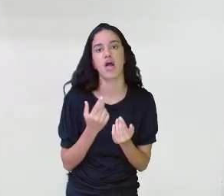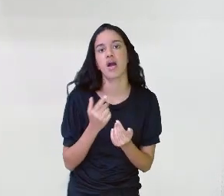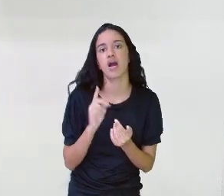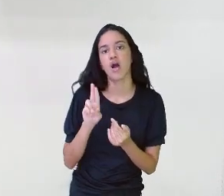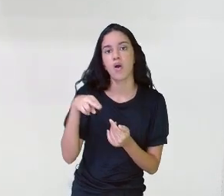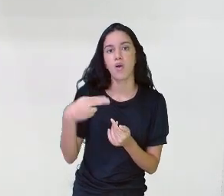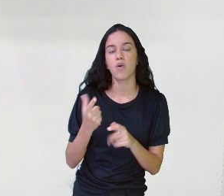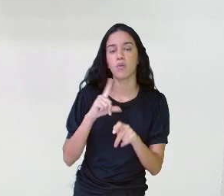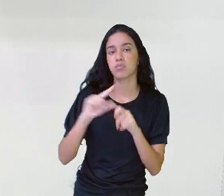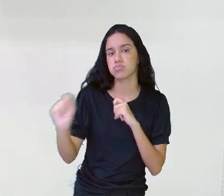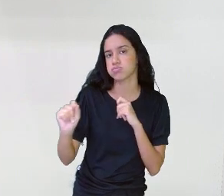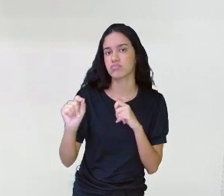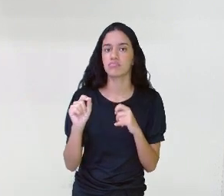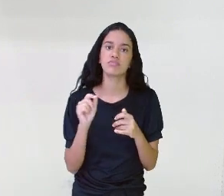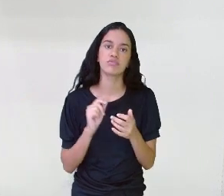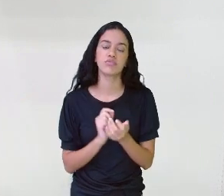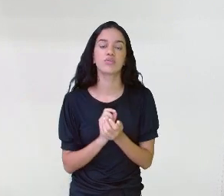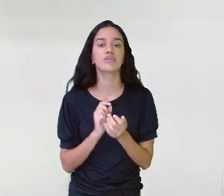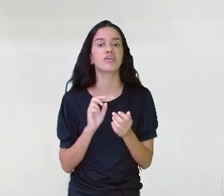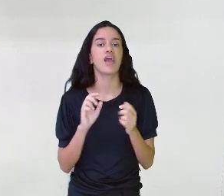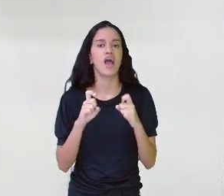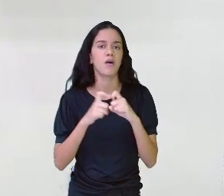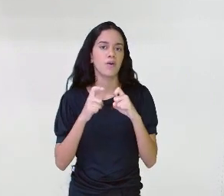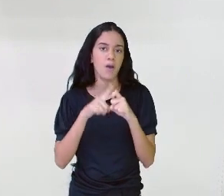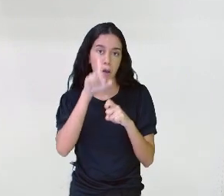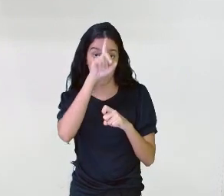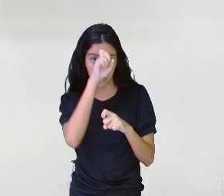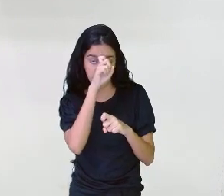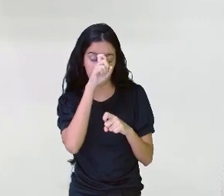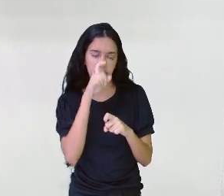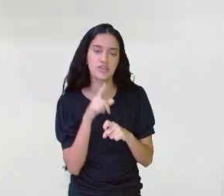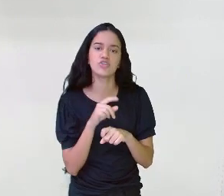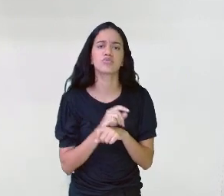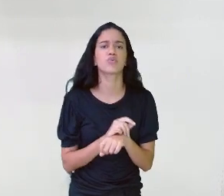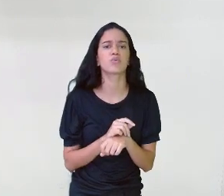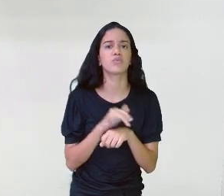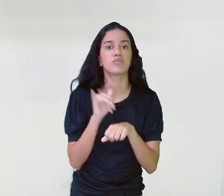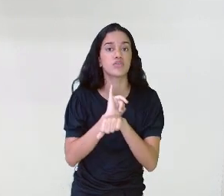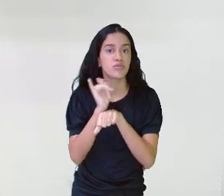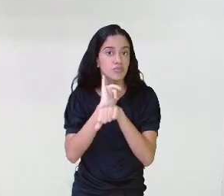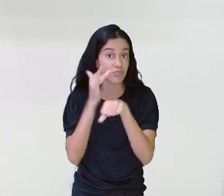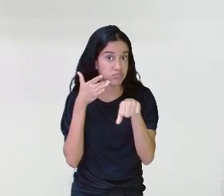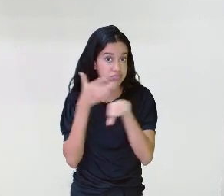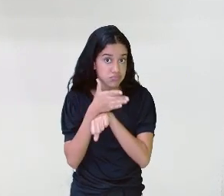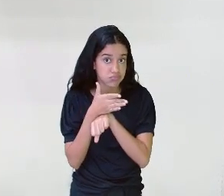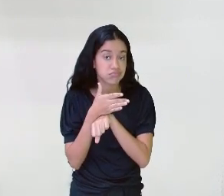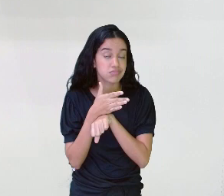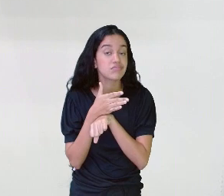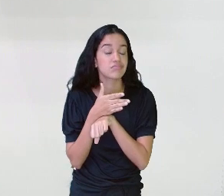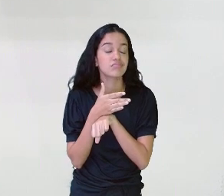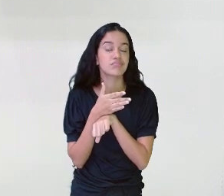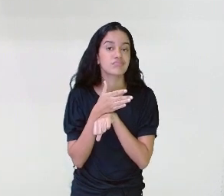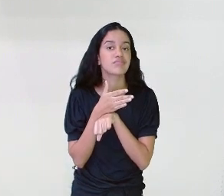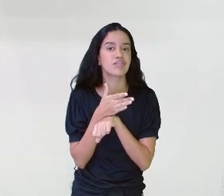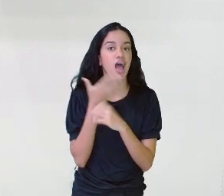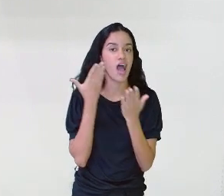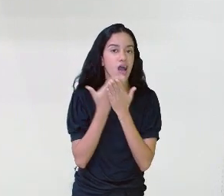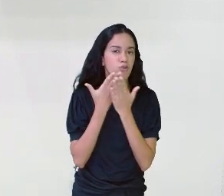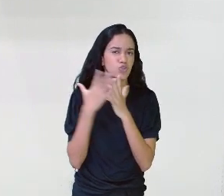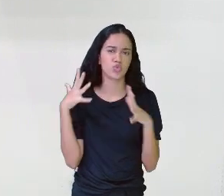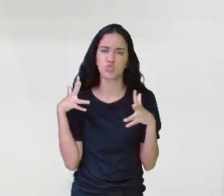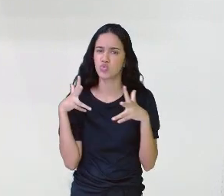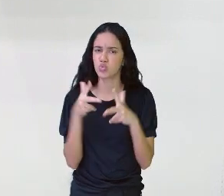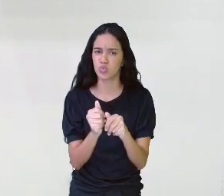não conseguiu acordar na hora, não tem estresse. Vai lá no YouTube, canal Educa Recife. Essas aulas vão estar lá